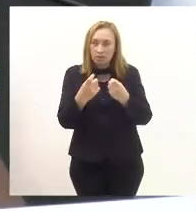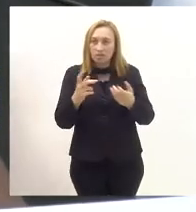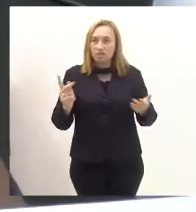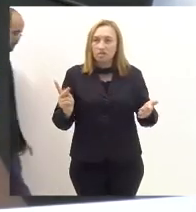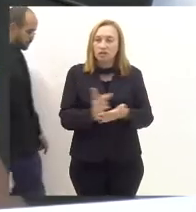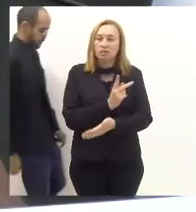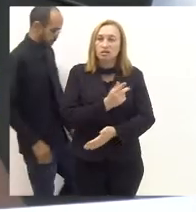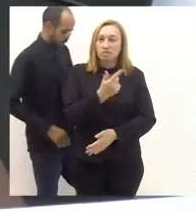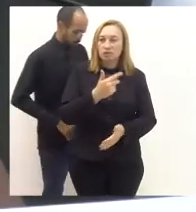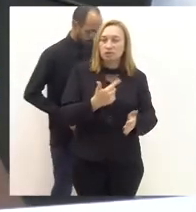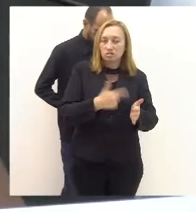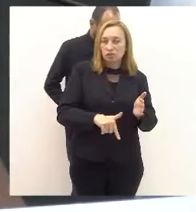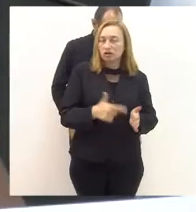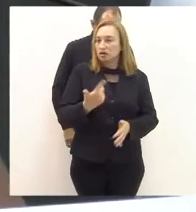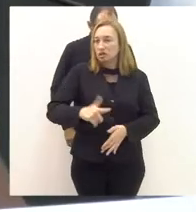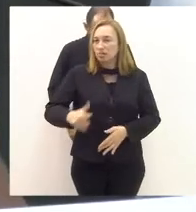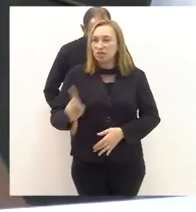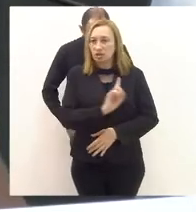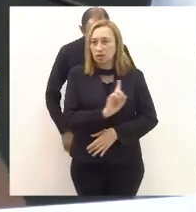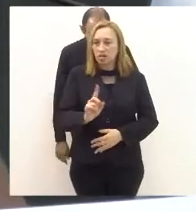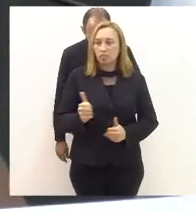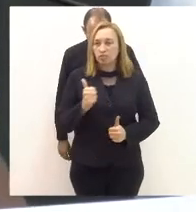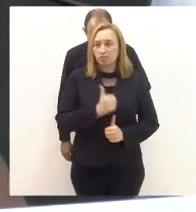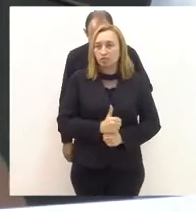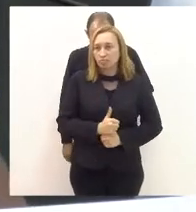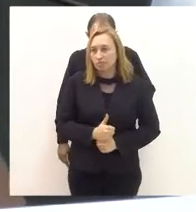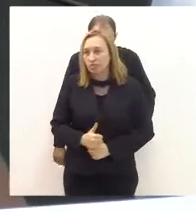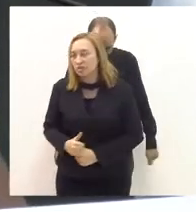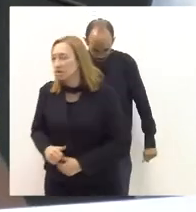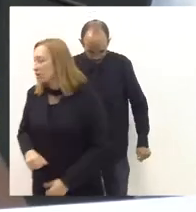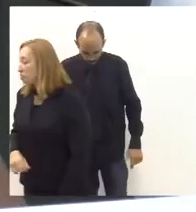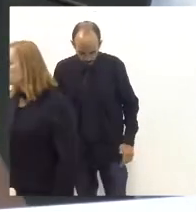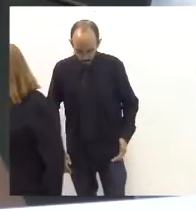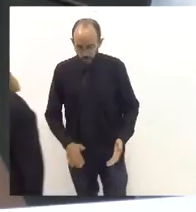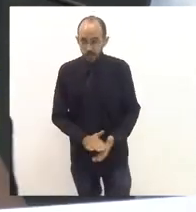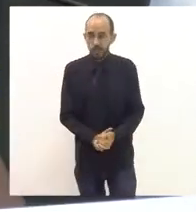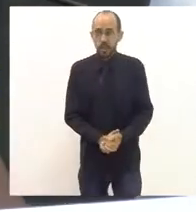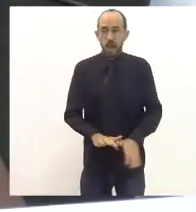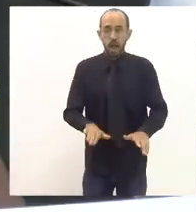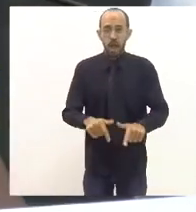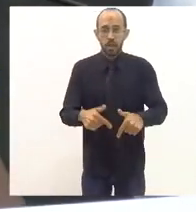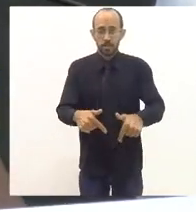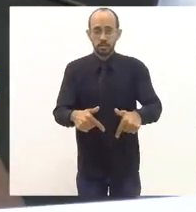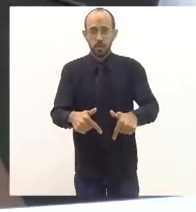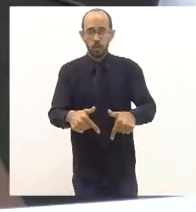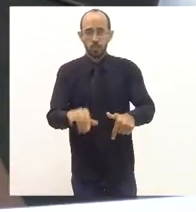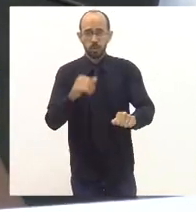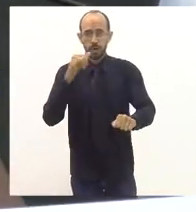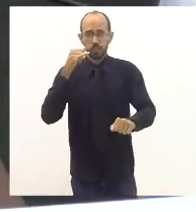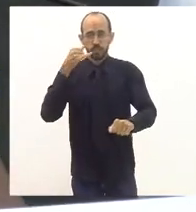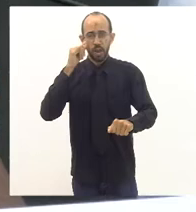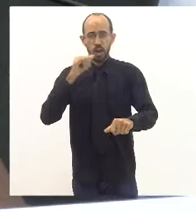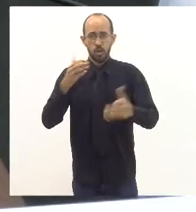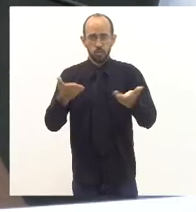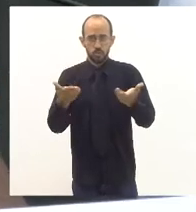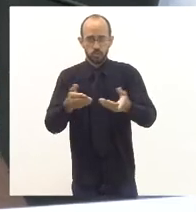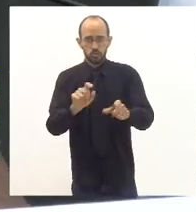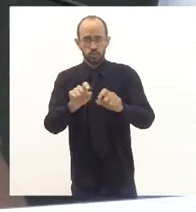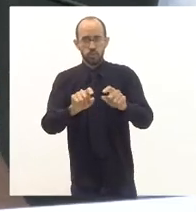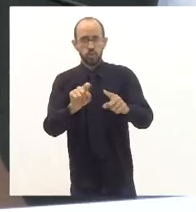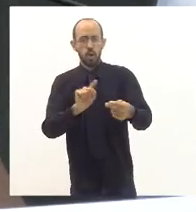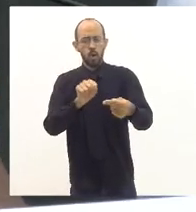uma vez não venha a se repetir. Então, a atuação preventiva que nós buscamos hoje